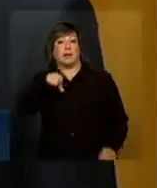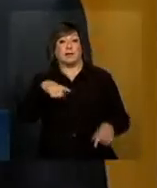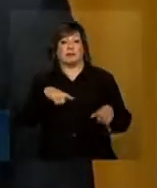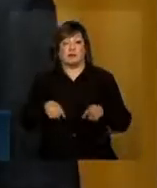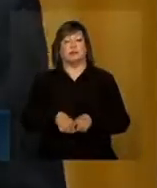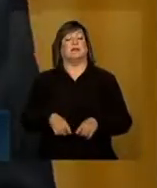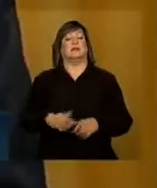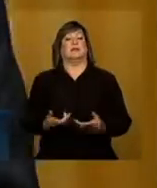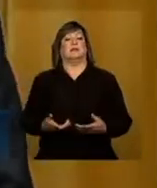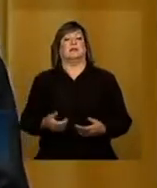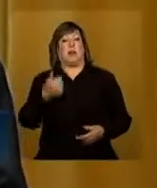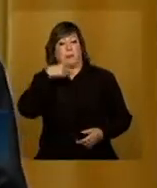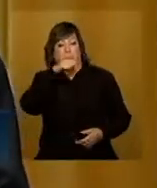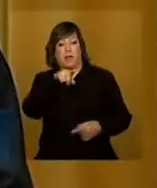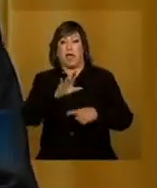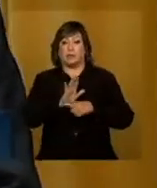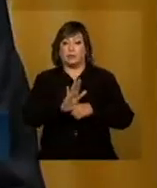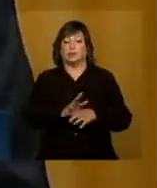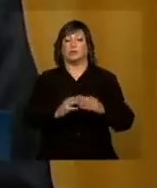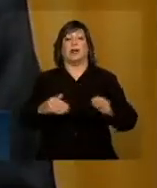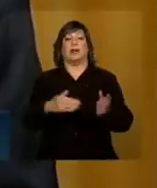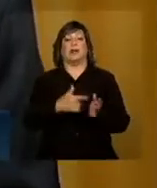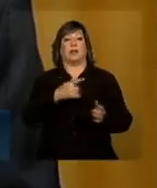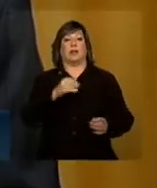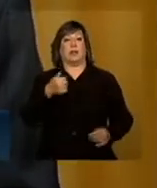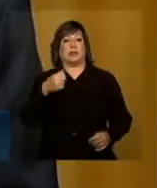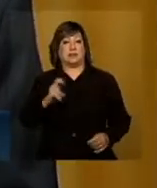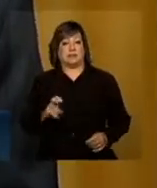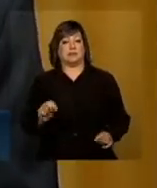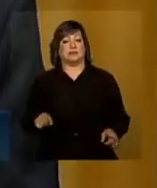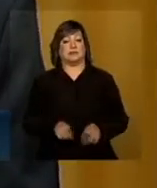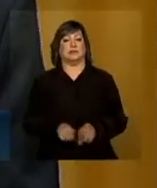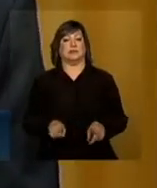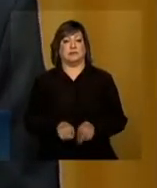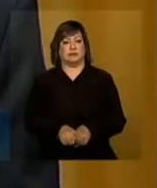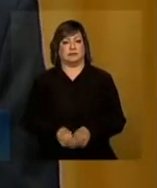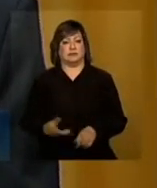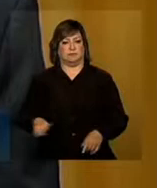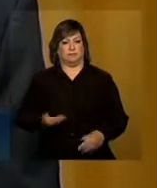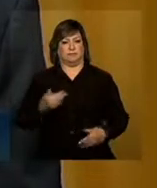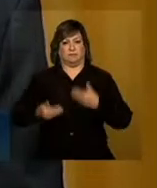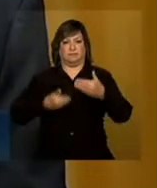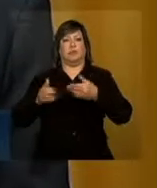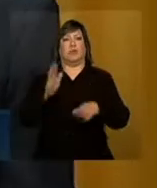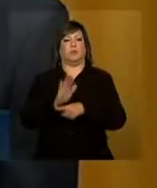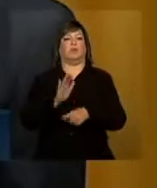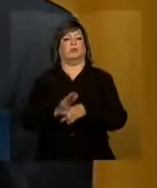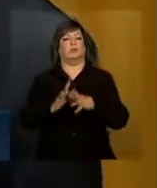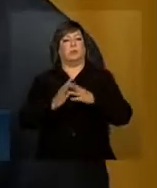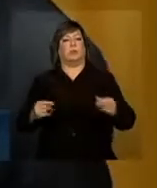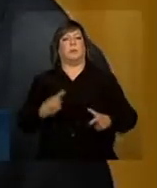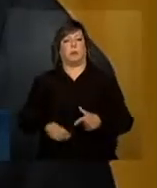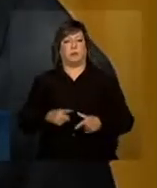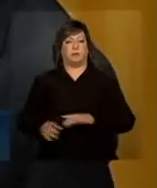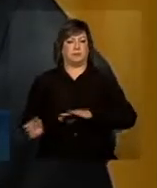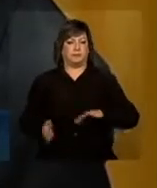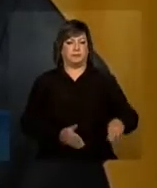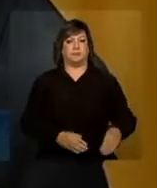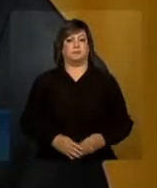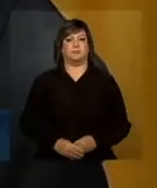vamos alcançá-lo até 2015, pelo acúmulo que estamos tendo, pela velocidade cada vez maior. Né? Pode passar?